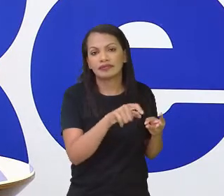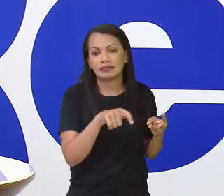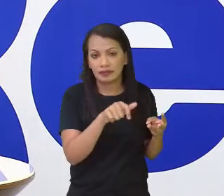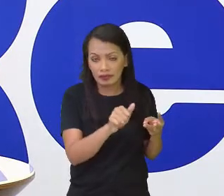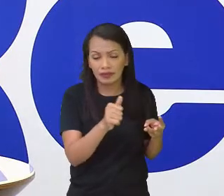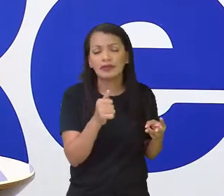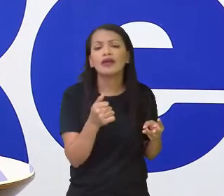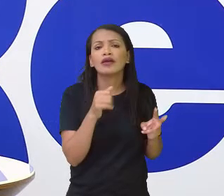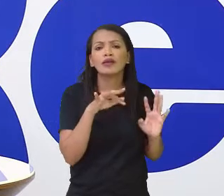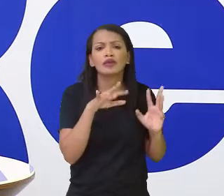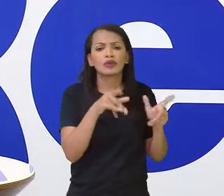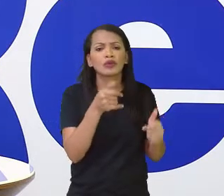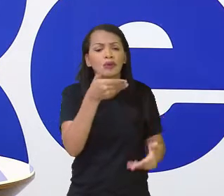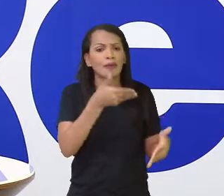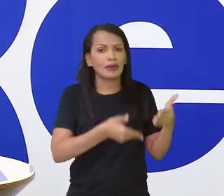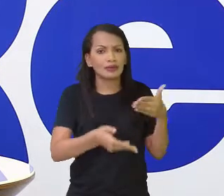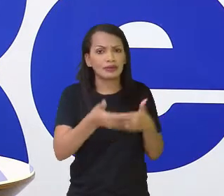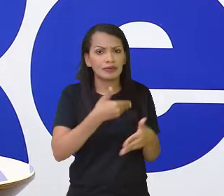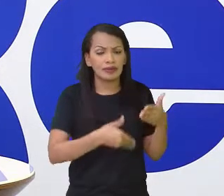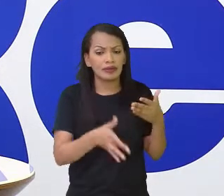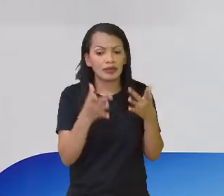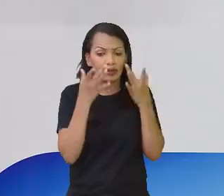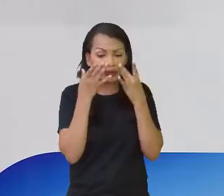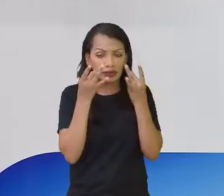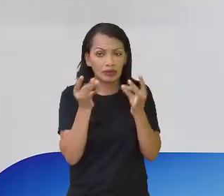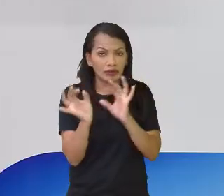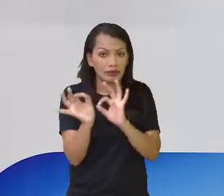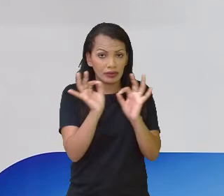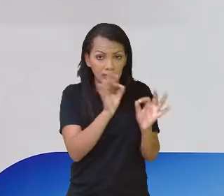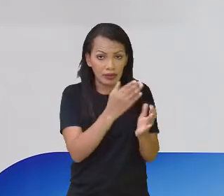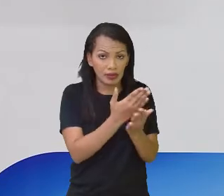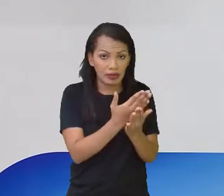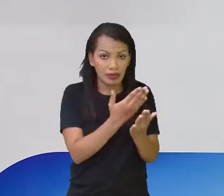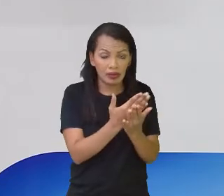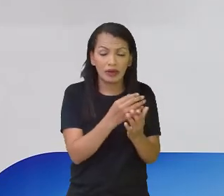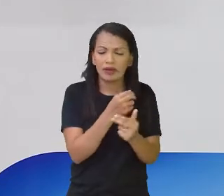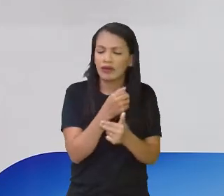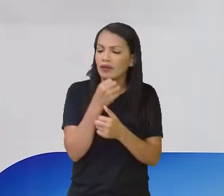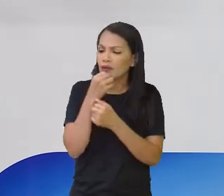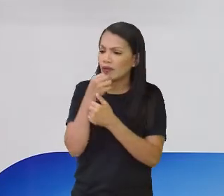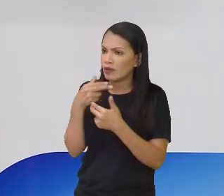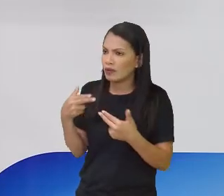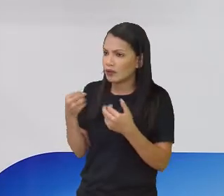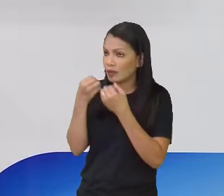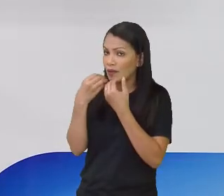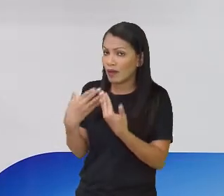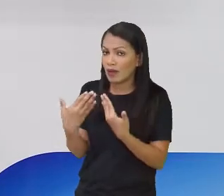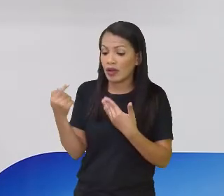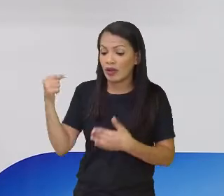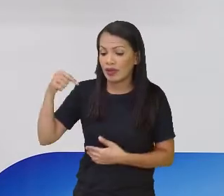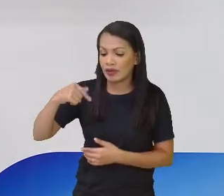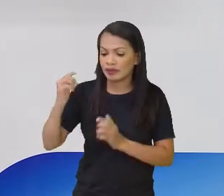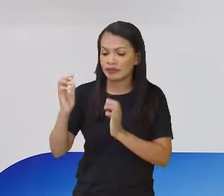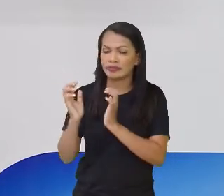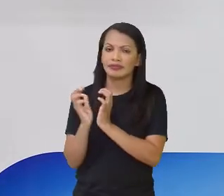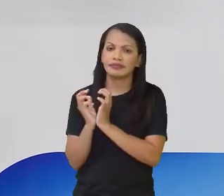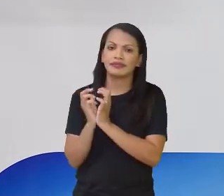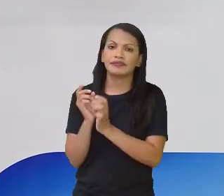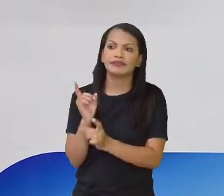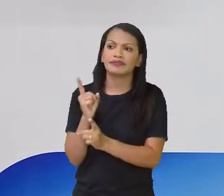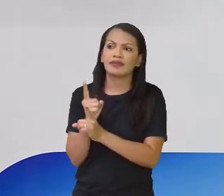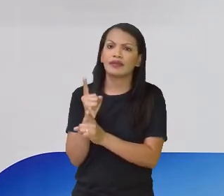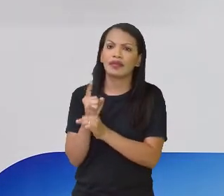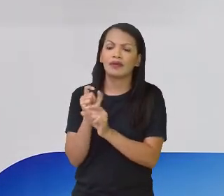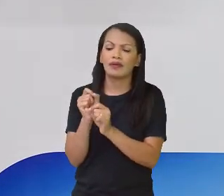prestando muita atenção, viu, professor Givanilson? Pois é, coisa boa. Ó, quando a gente está aqui na nossa cidade do Recife e a gente encontra uma